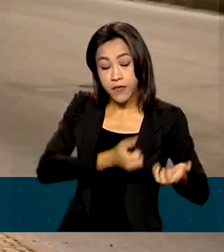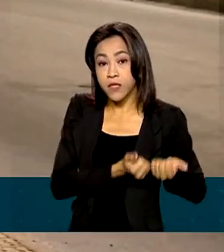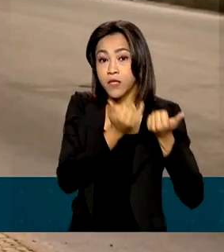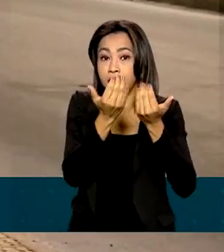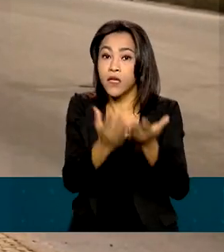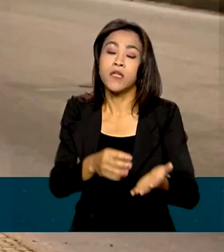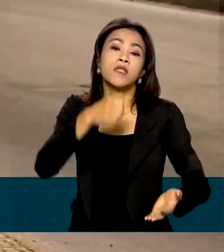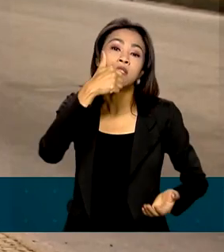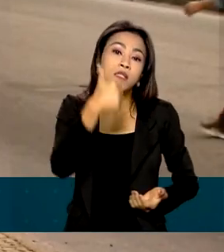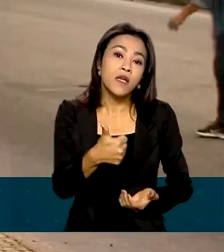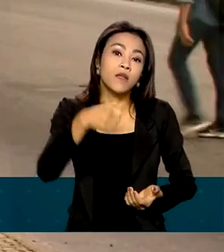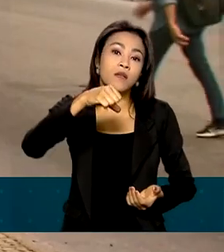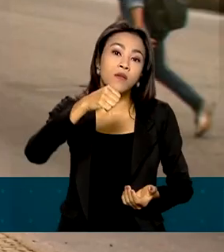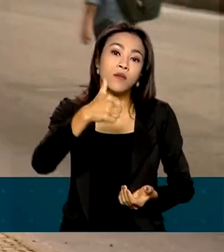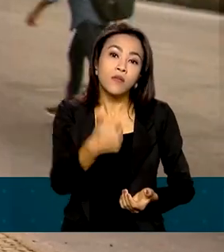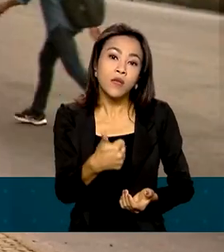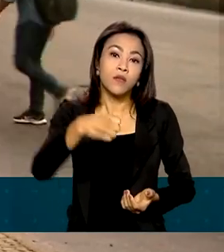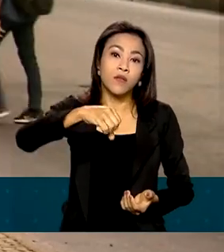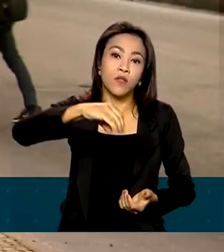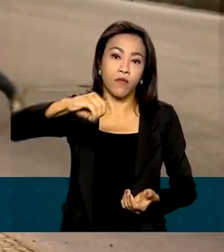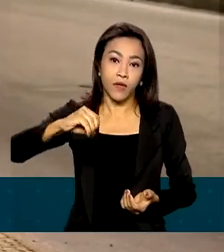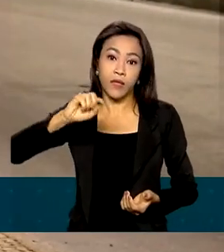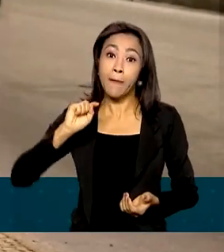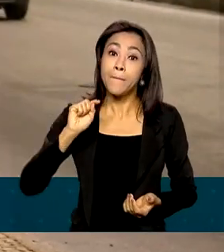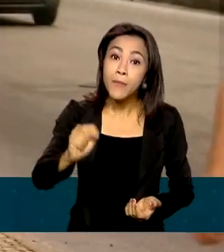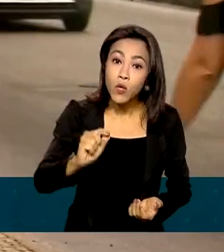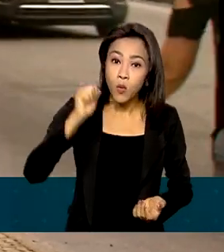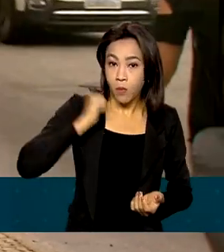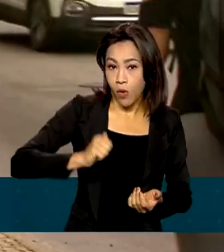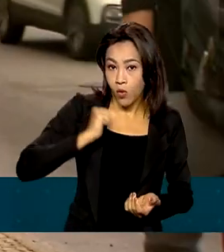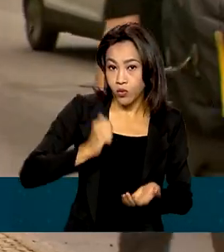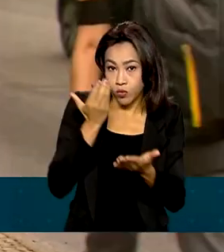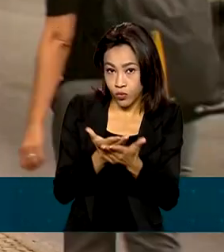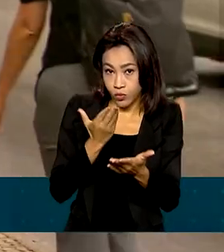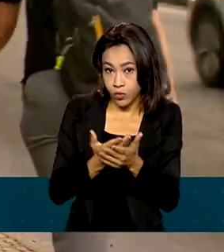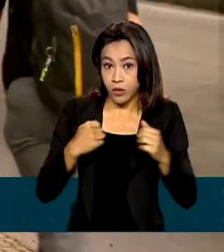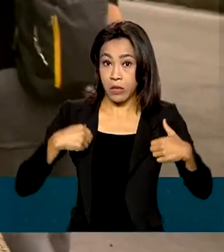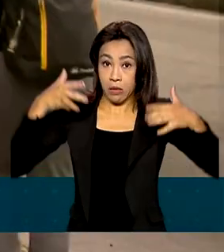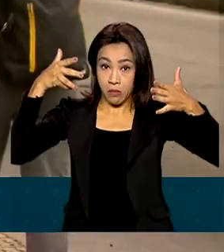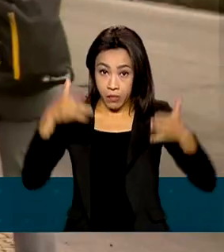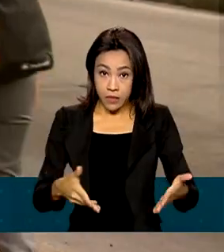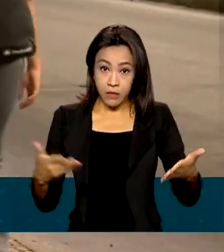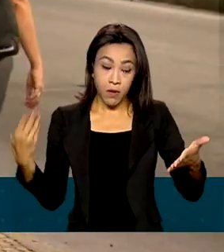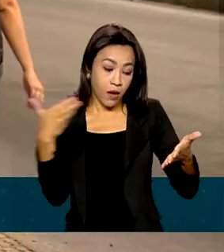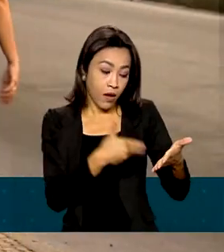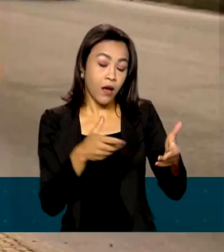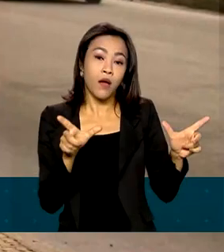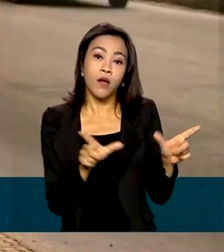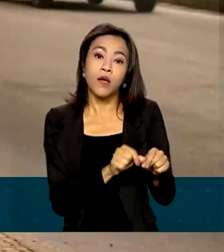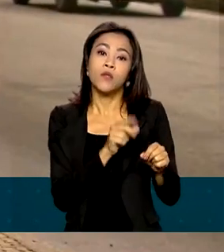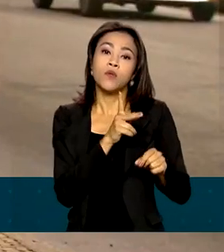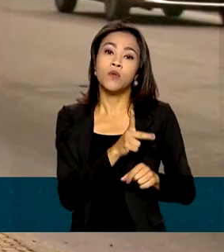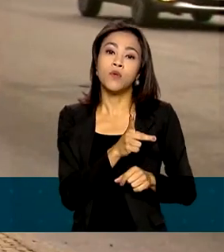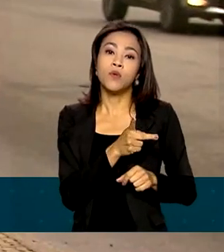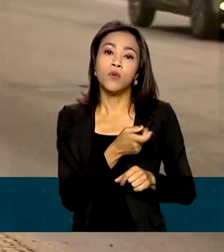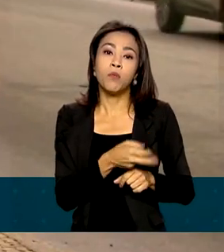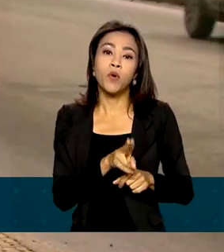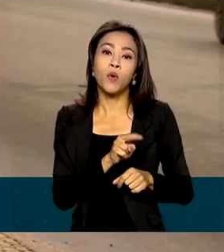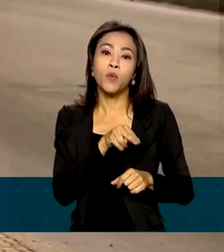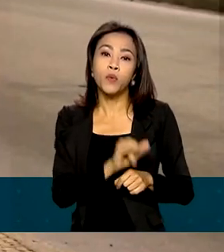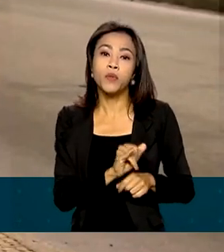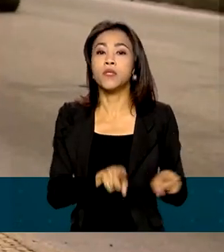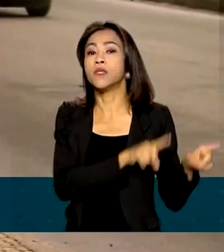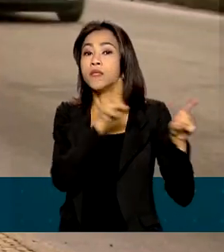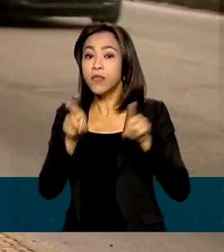190 190 1.000 bolsas e para participar tanto do ProUni como do FIES é